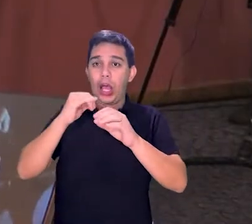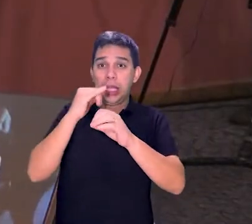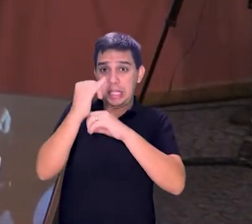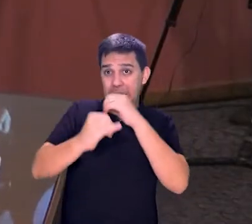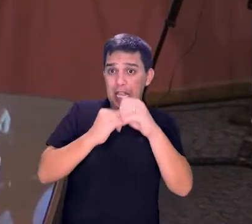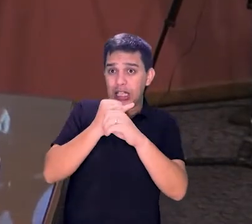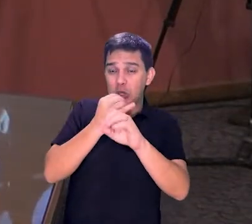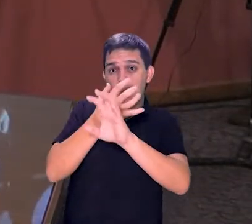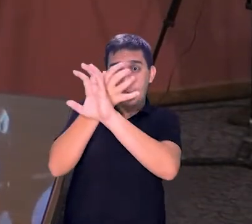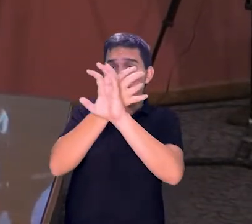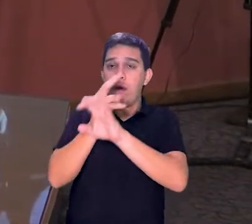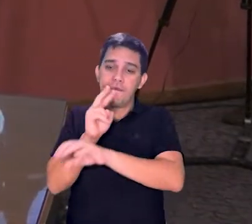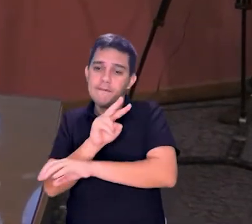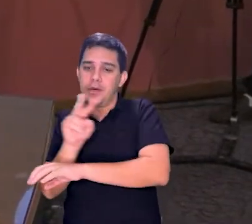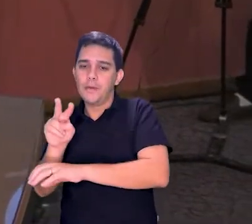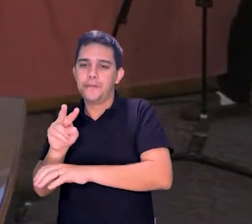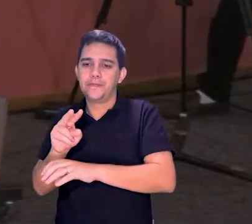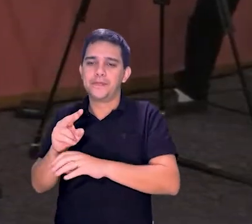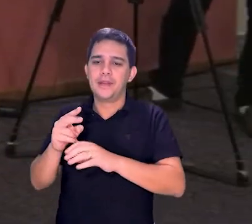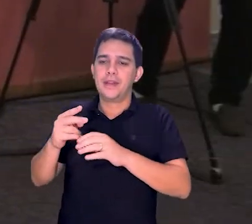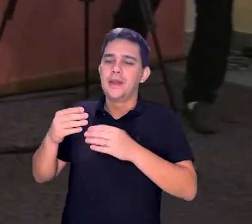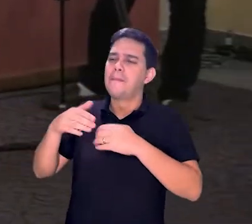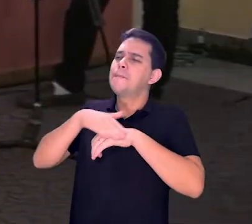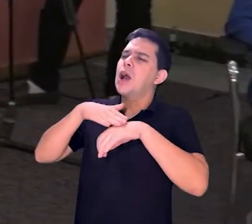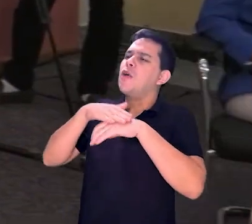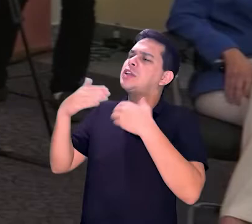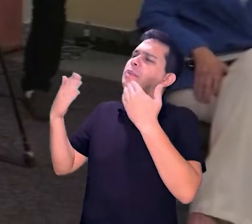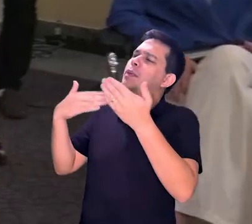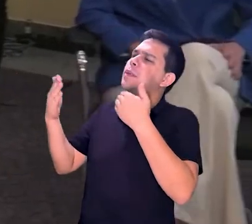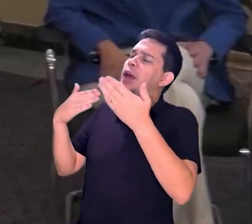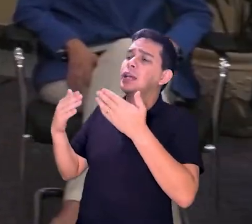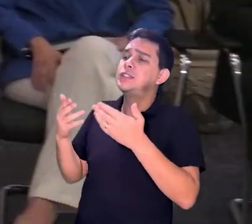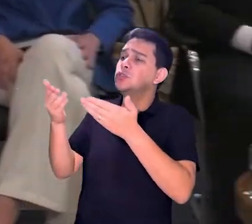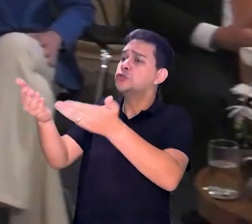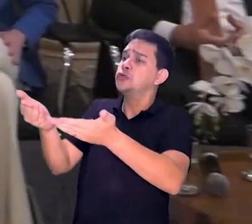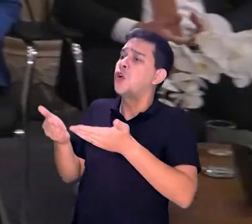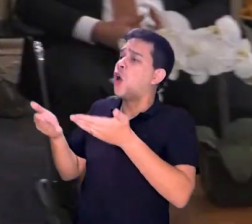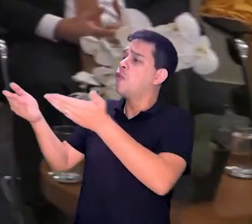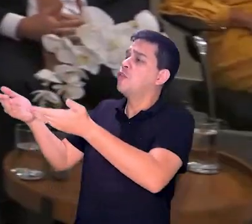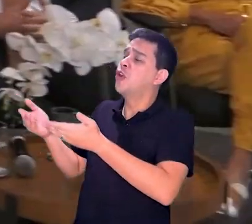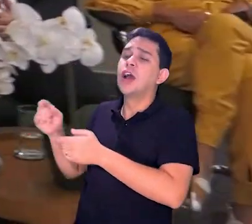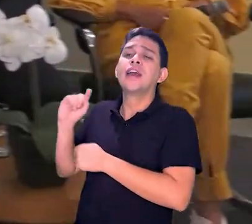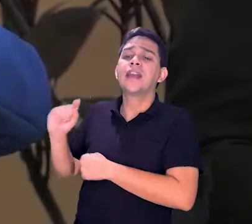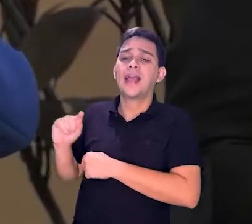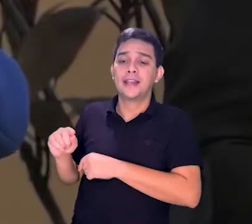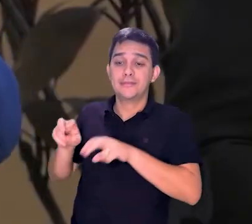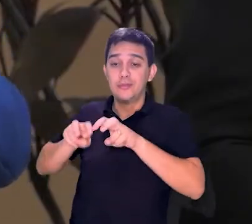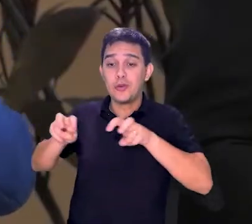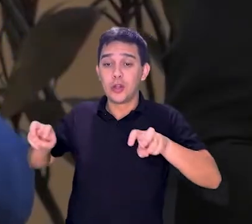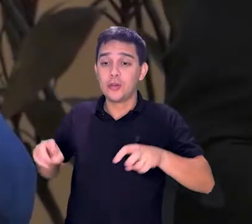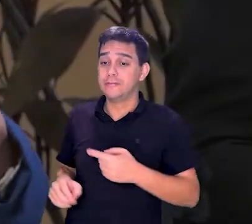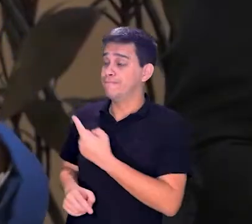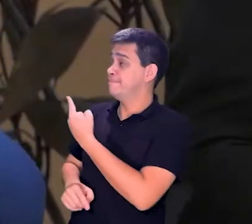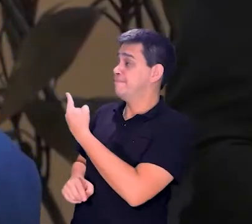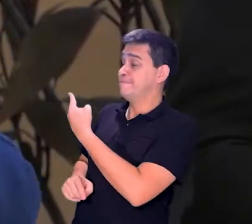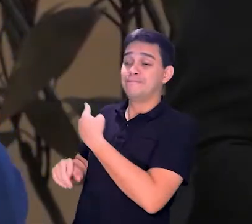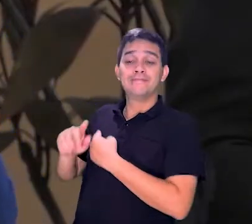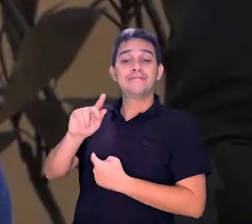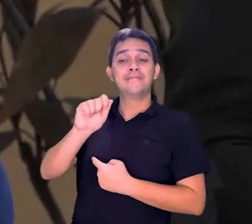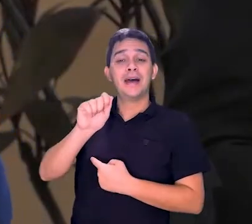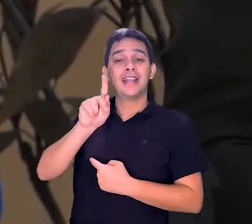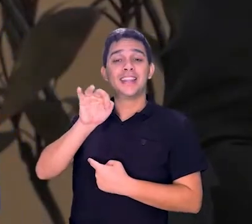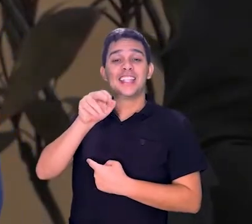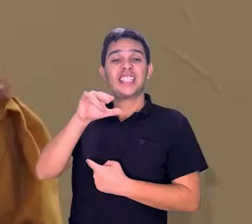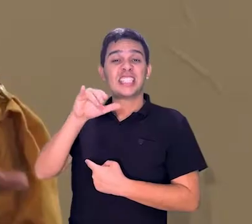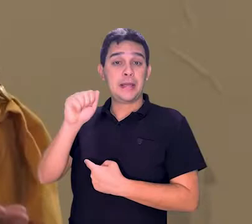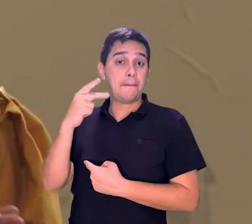o assunto, o apresentador recebeu 3 ilustres convidados: as procuradoras de justiça Patrícia Silveira da